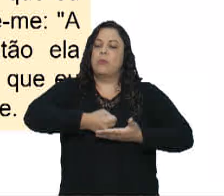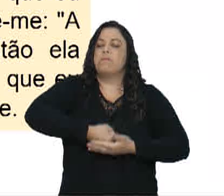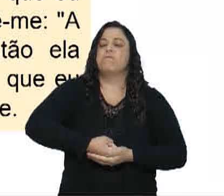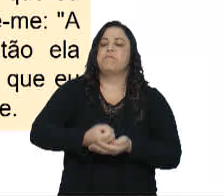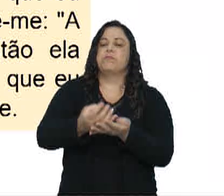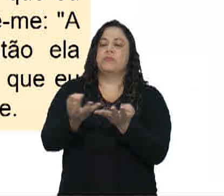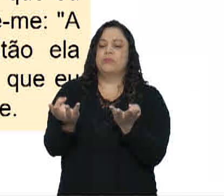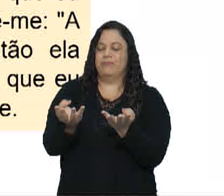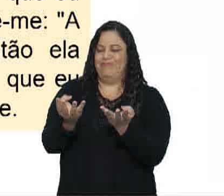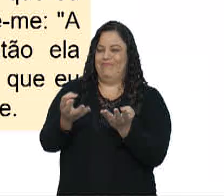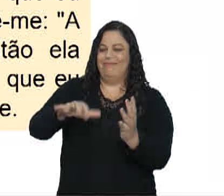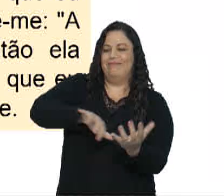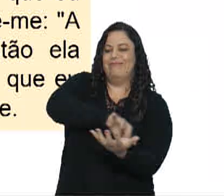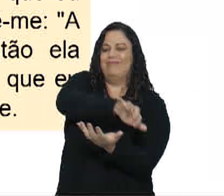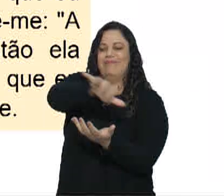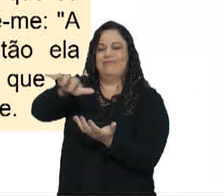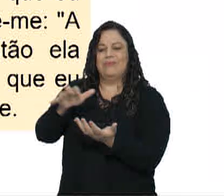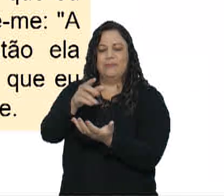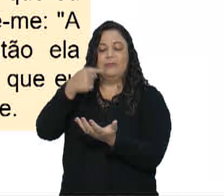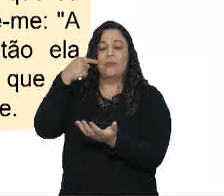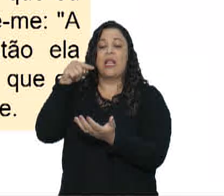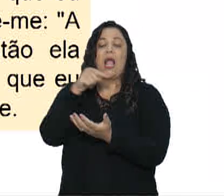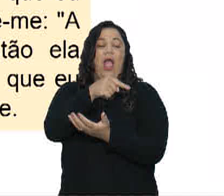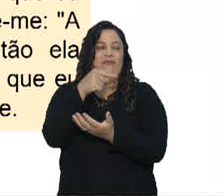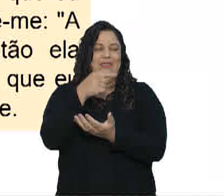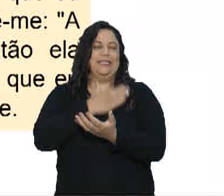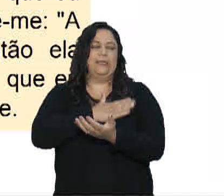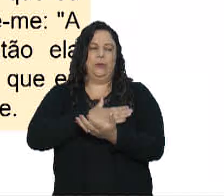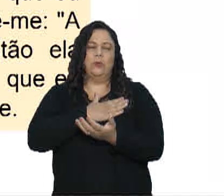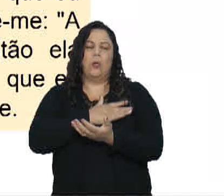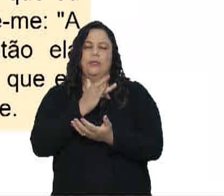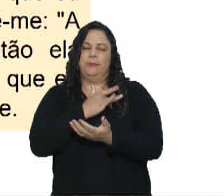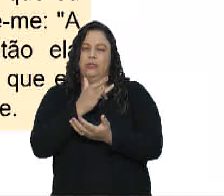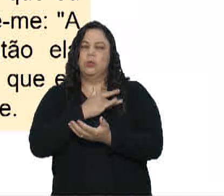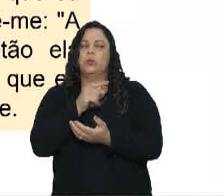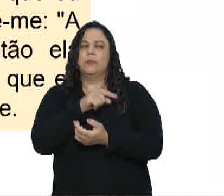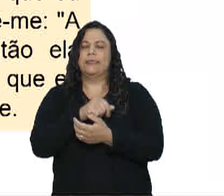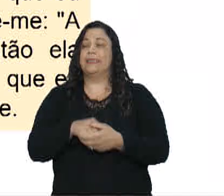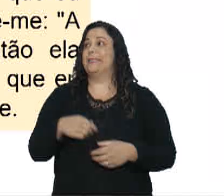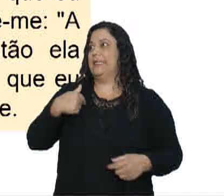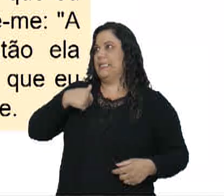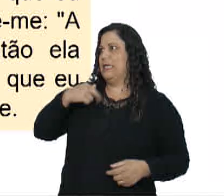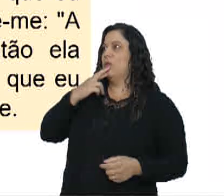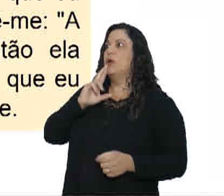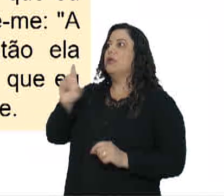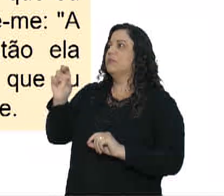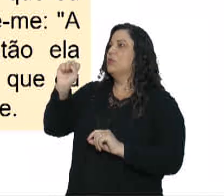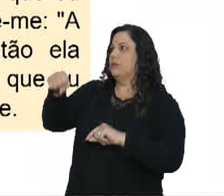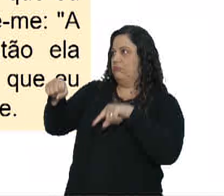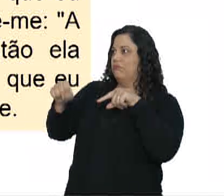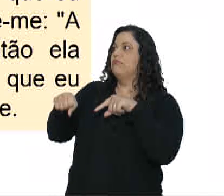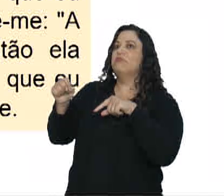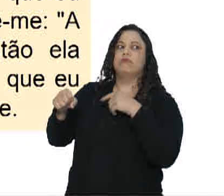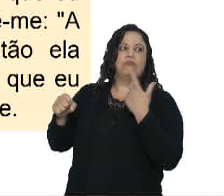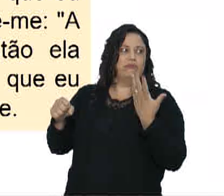cartas, disse-me: a senhora gosta de uma pessoa. Confessei que sim. E então